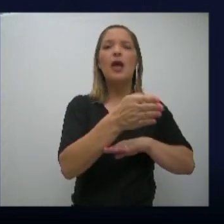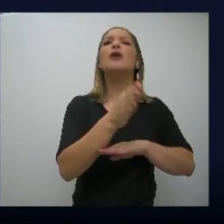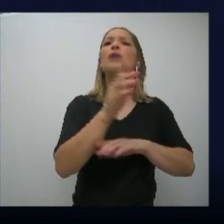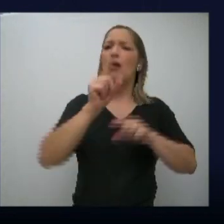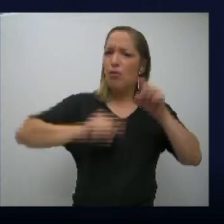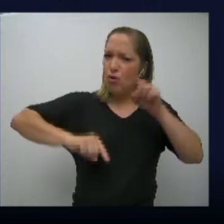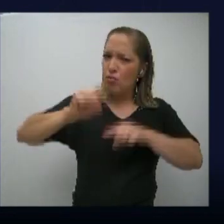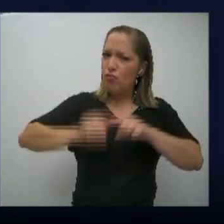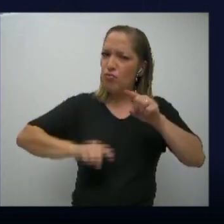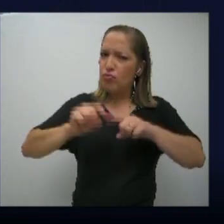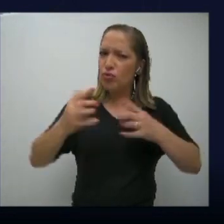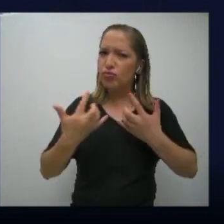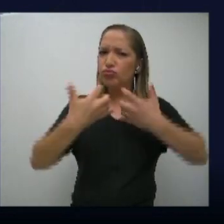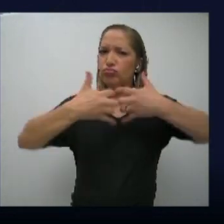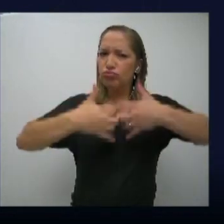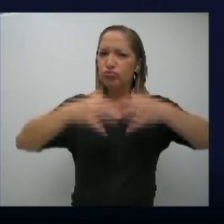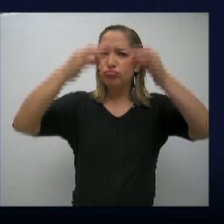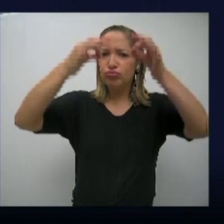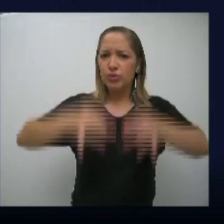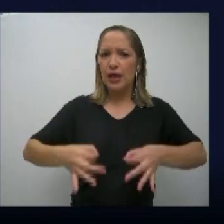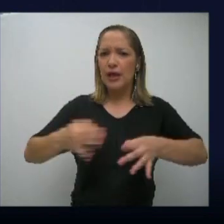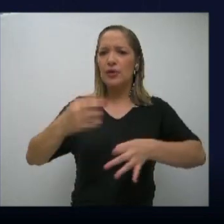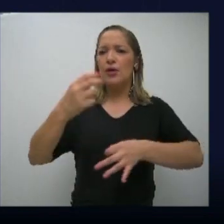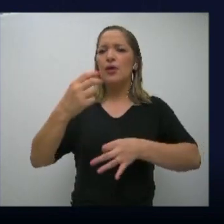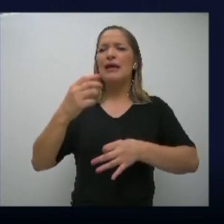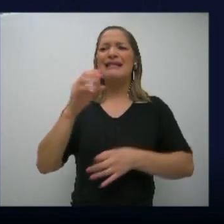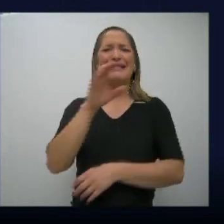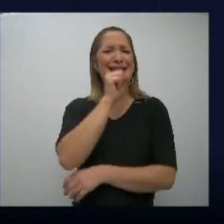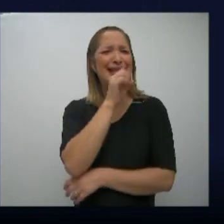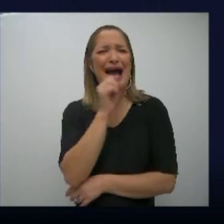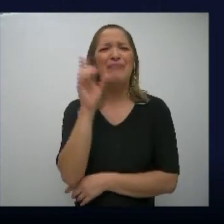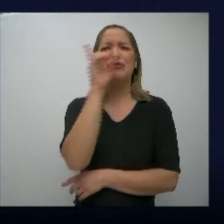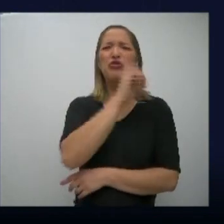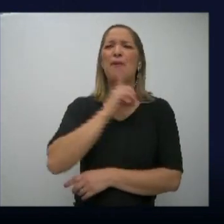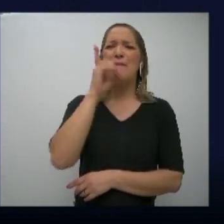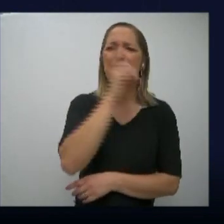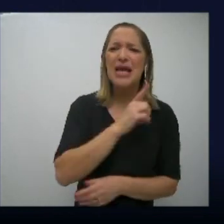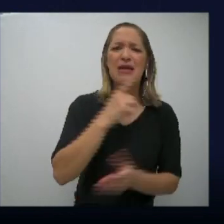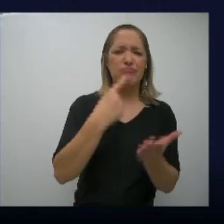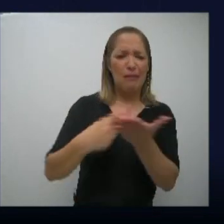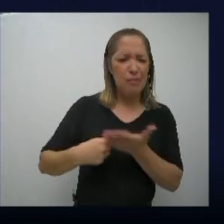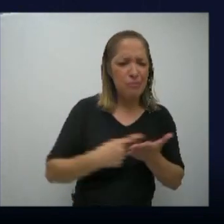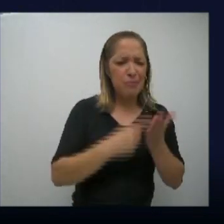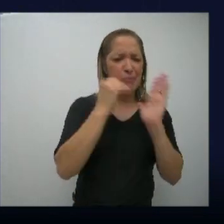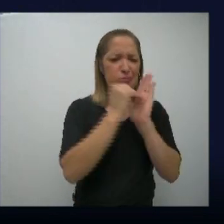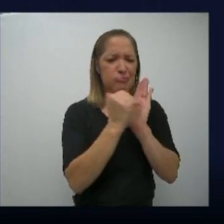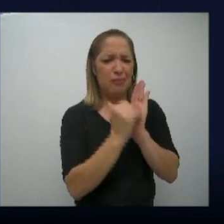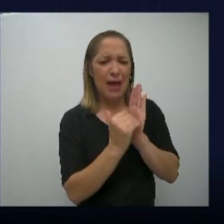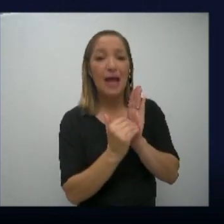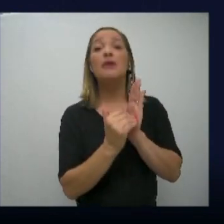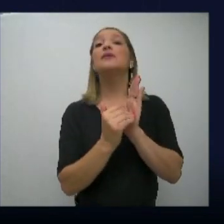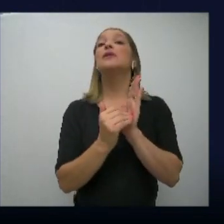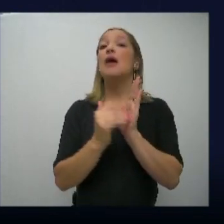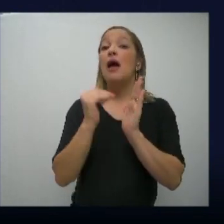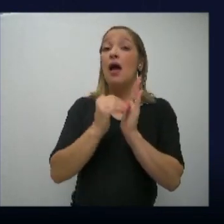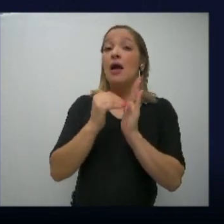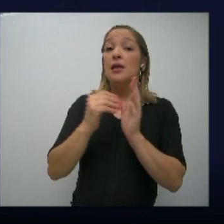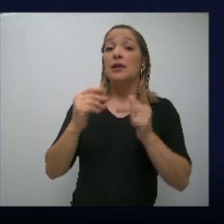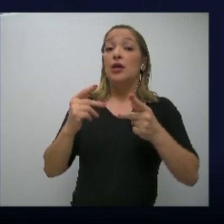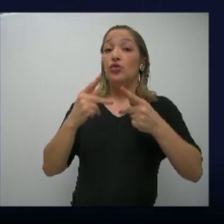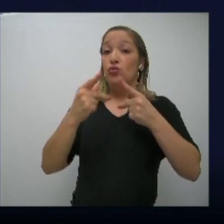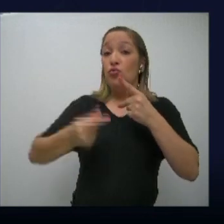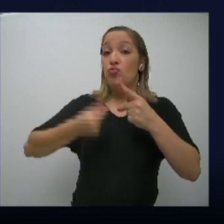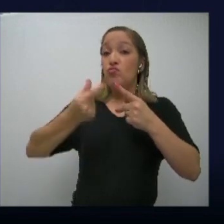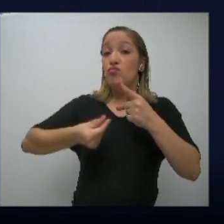interação praticamente set por 24 sábado e domingo agendamento então a gente está nesse caminho e essa agenda do pizza